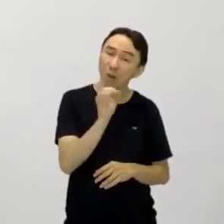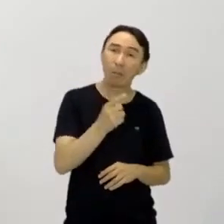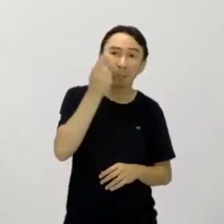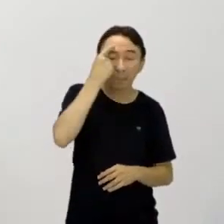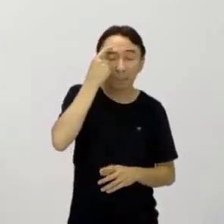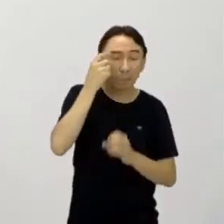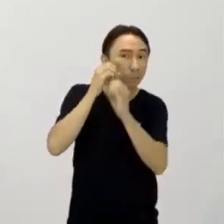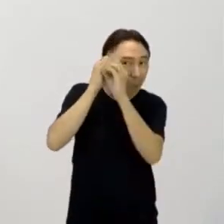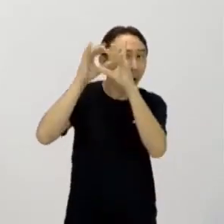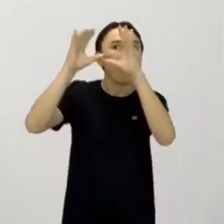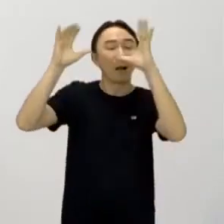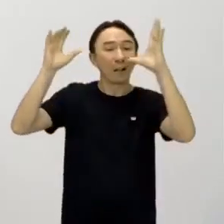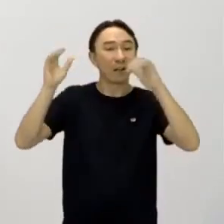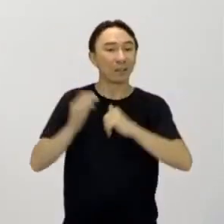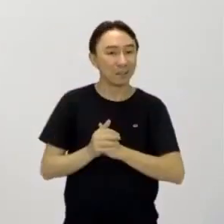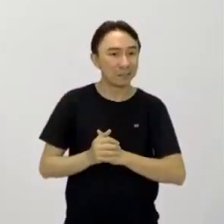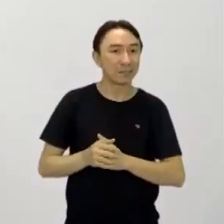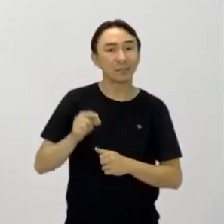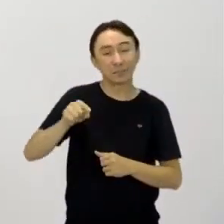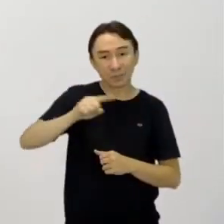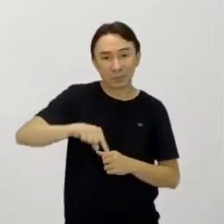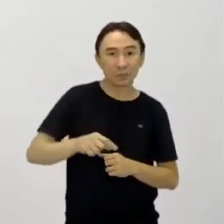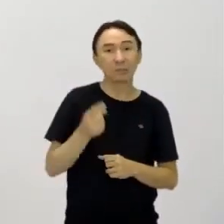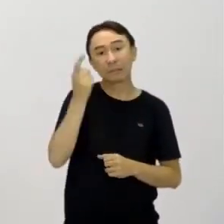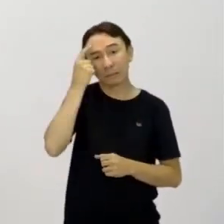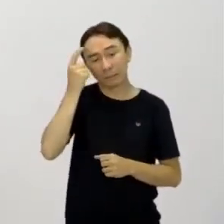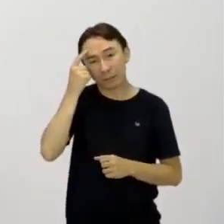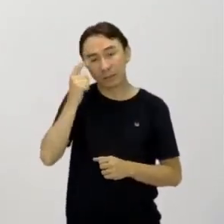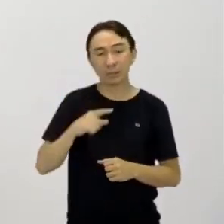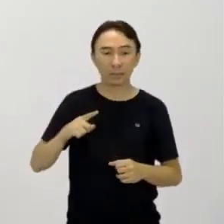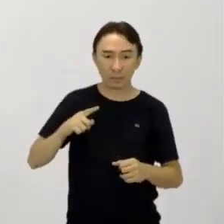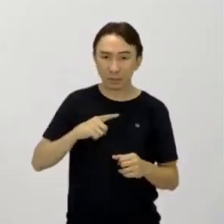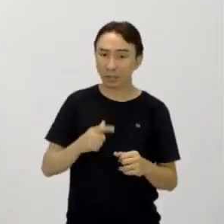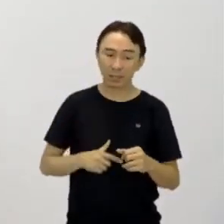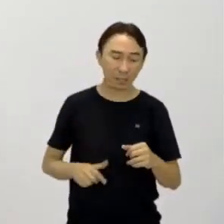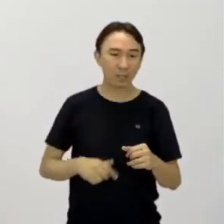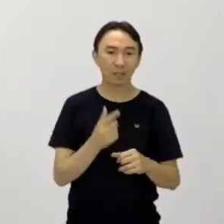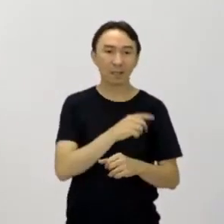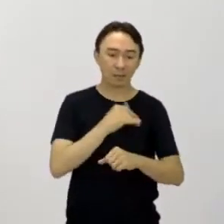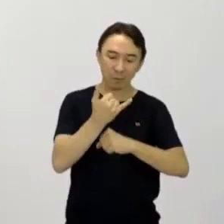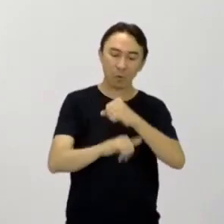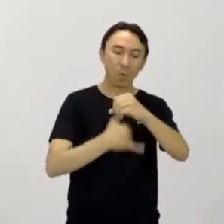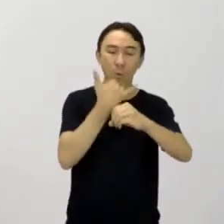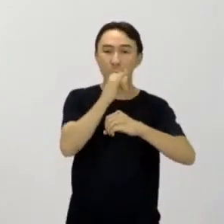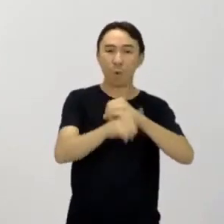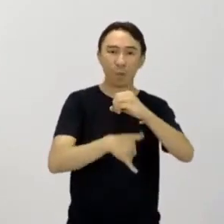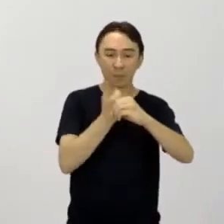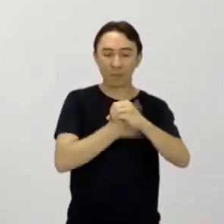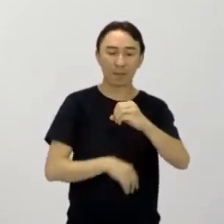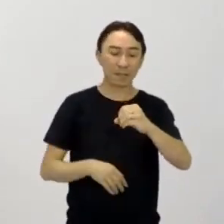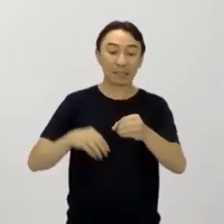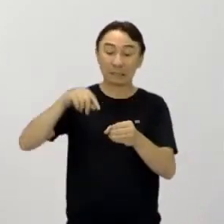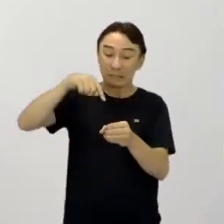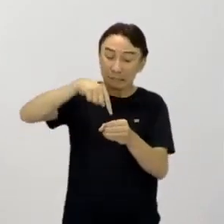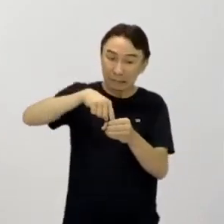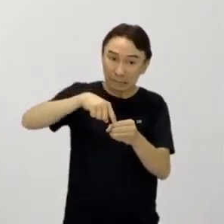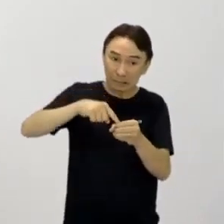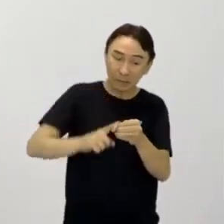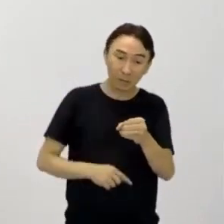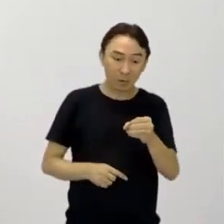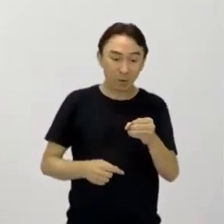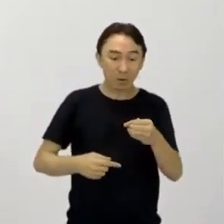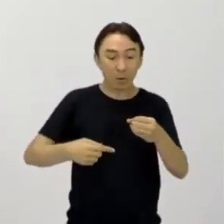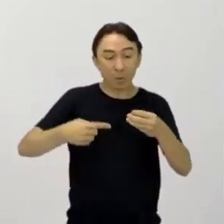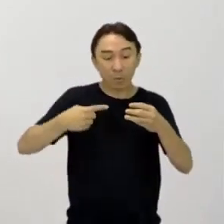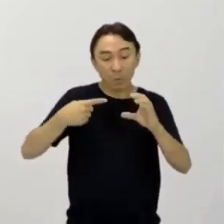num núcleo, em princípio sólido, indivisível, não é não, né? Mas a gente pode pensar como uma